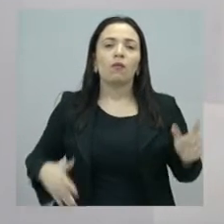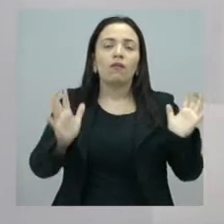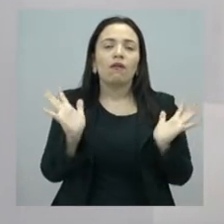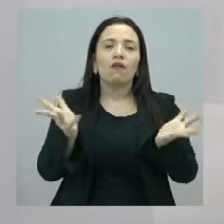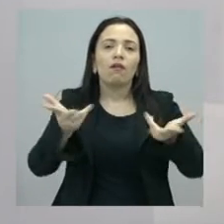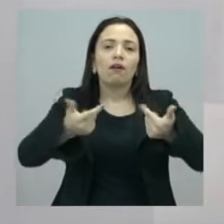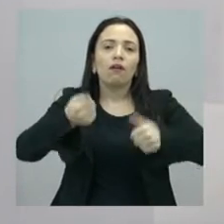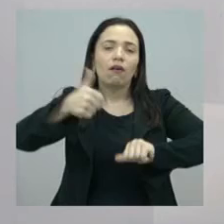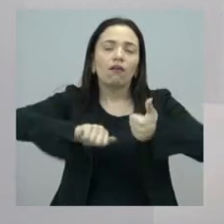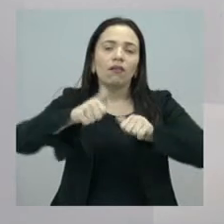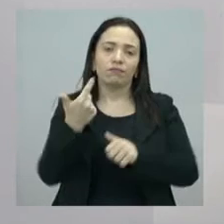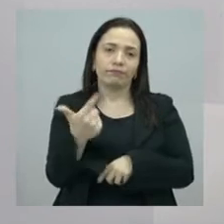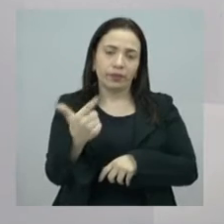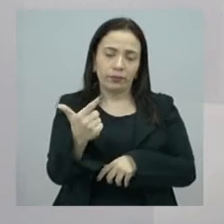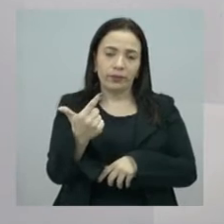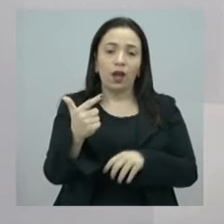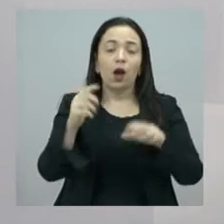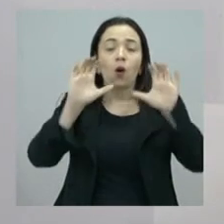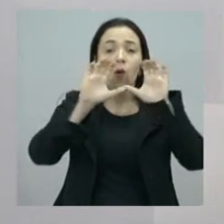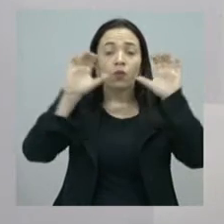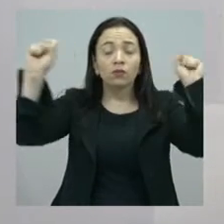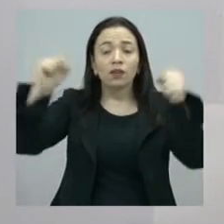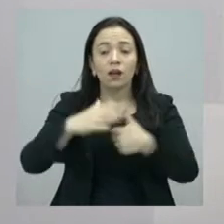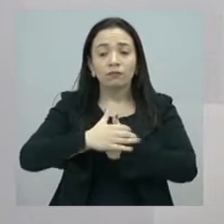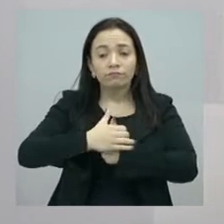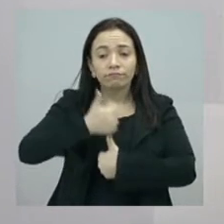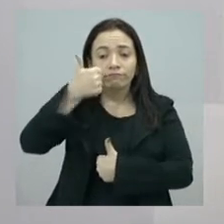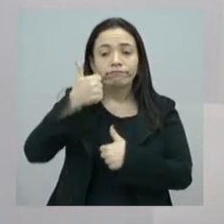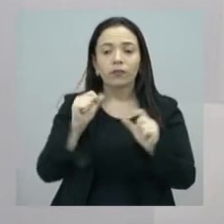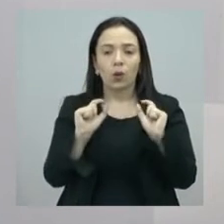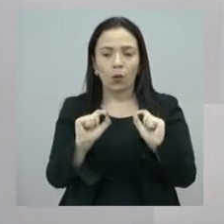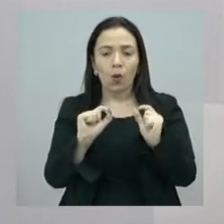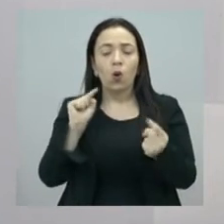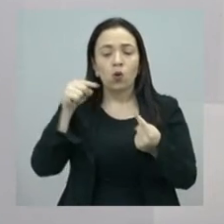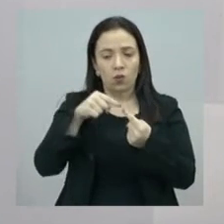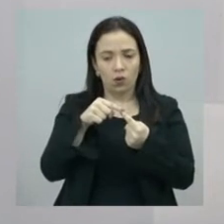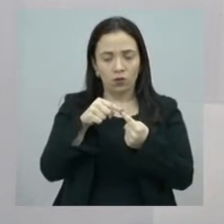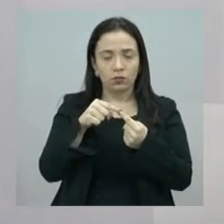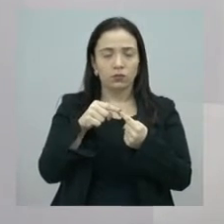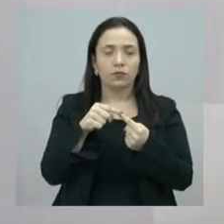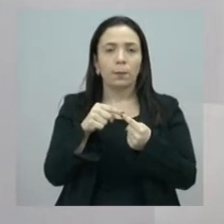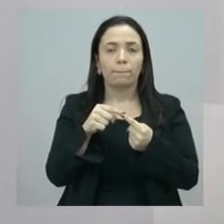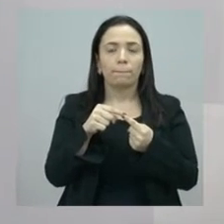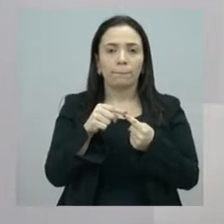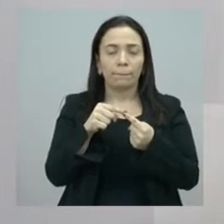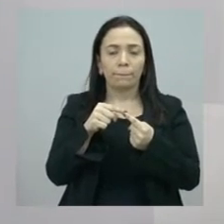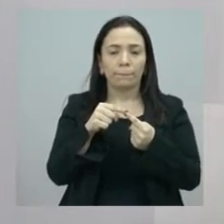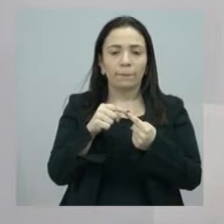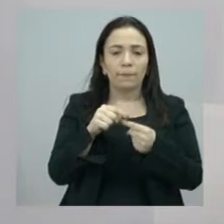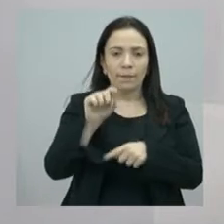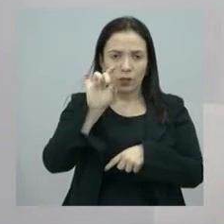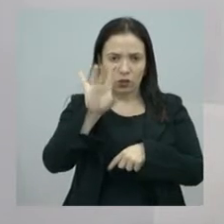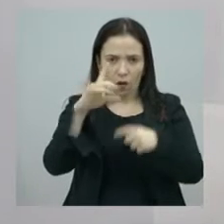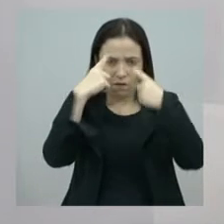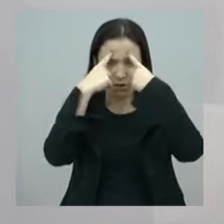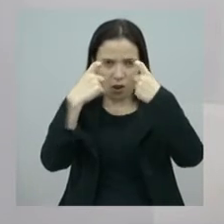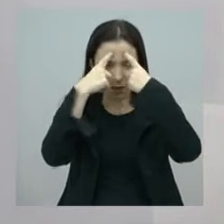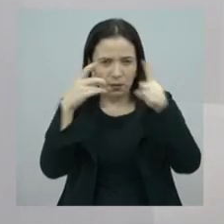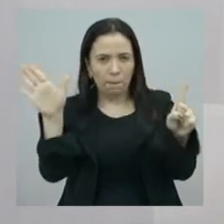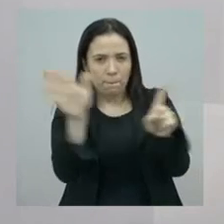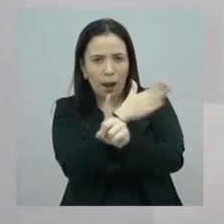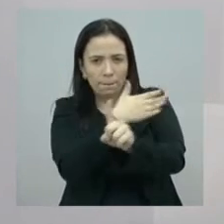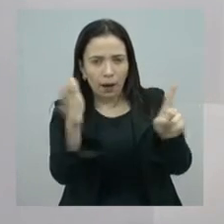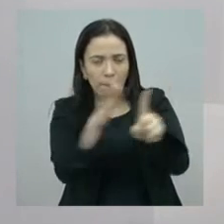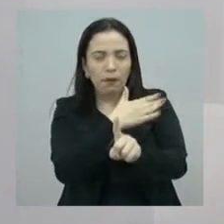violações de direito. Então, a atuação do Conselho Tutelar é em que sentido? Não é só em relação à violência física,